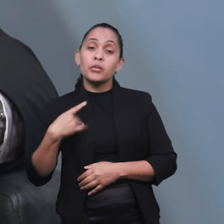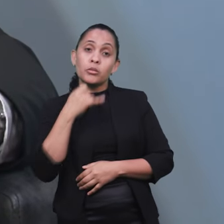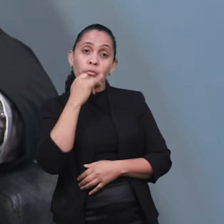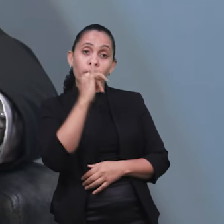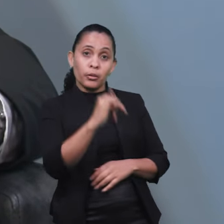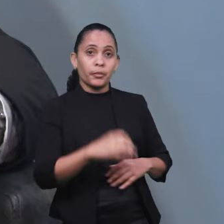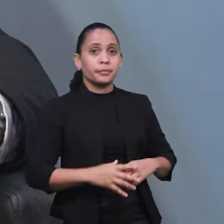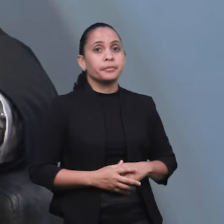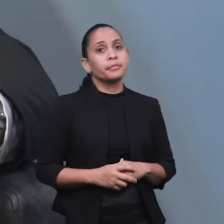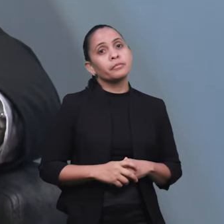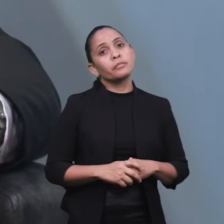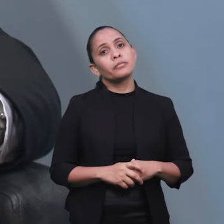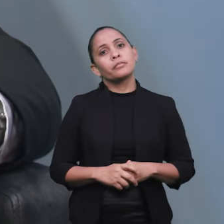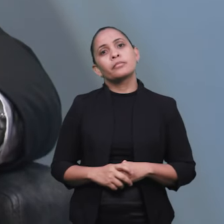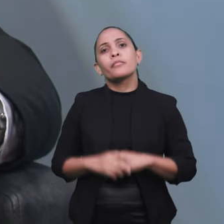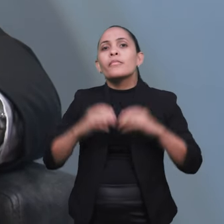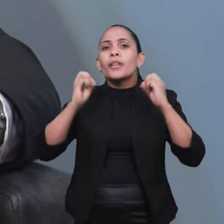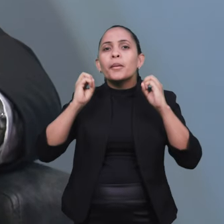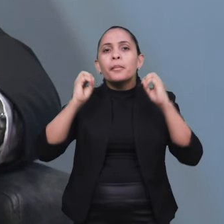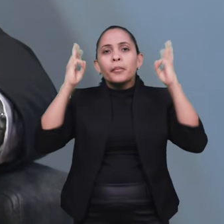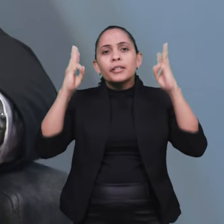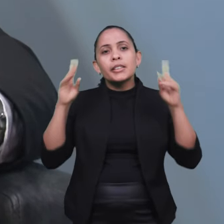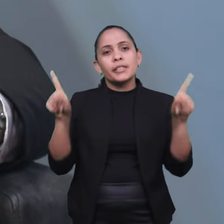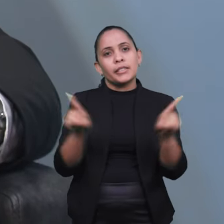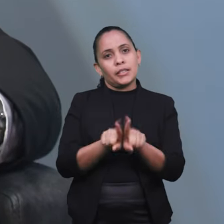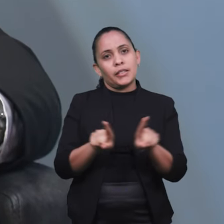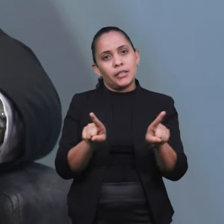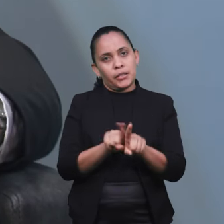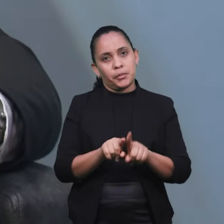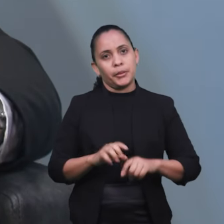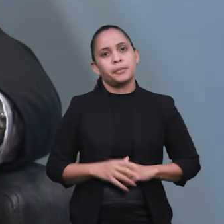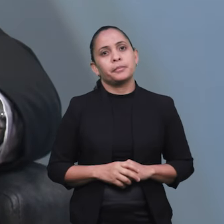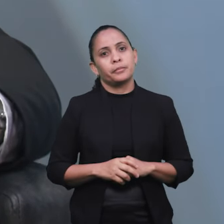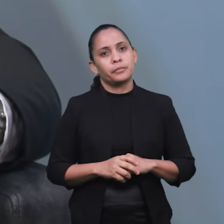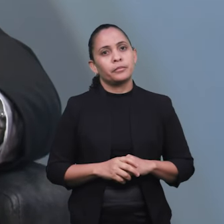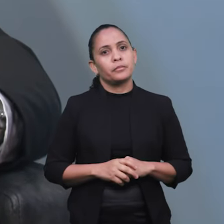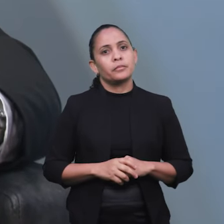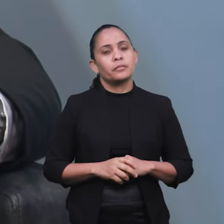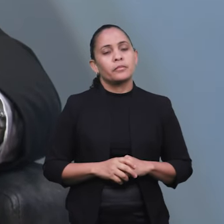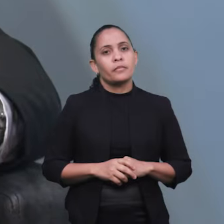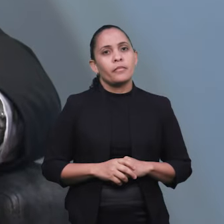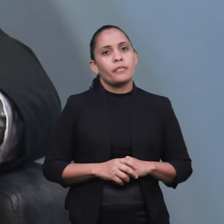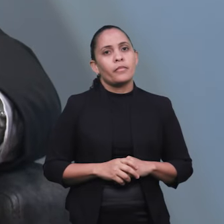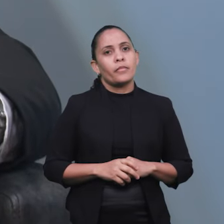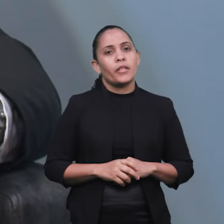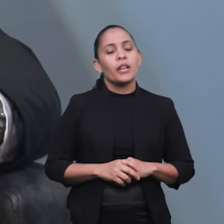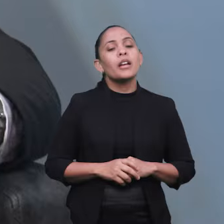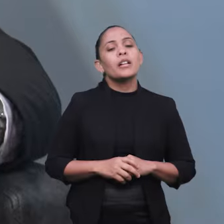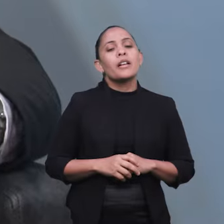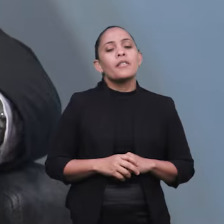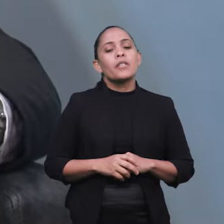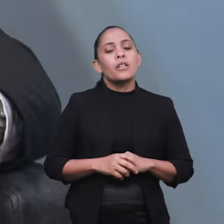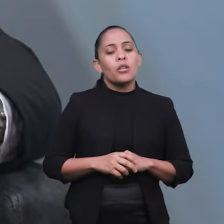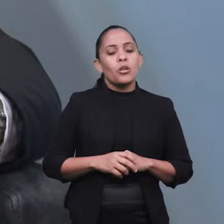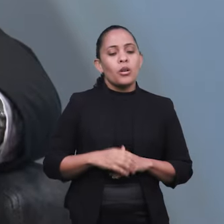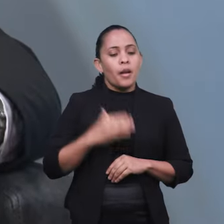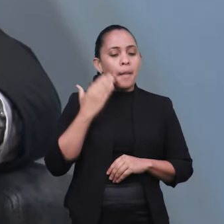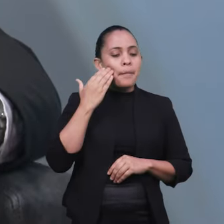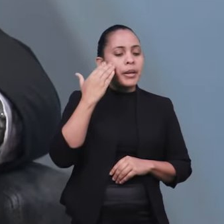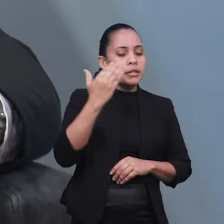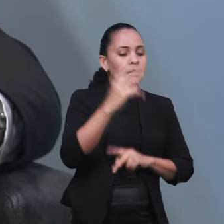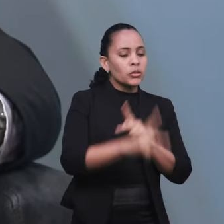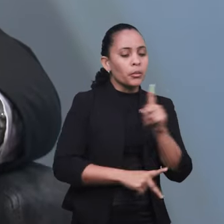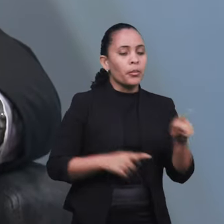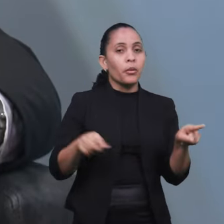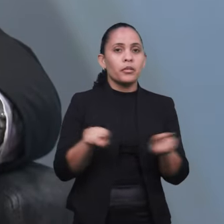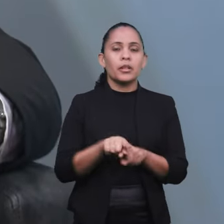poucos instantes atrás, Moisés foi aquele que esteve diante do povo, esteve